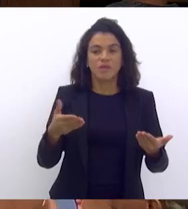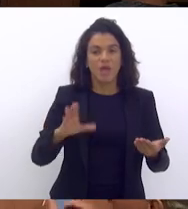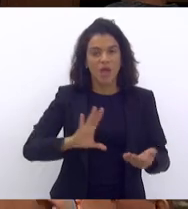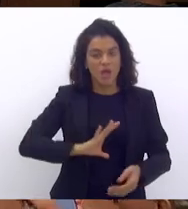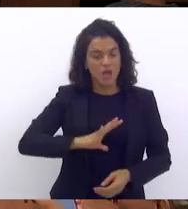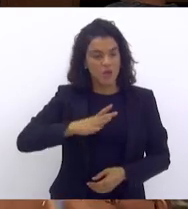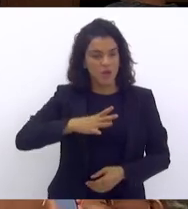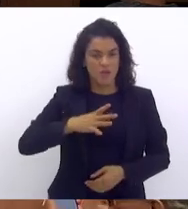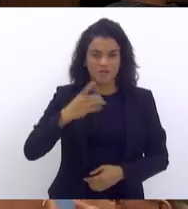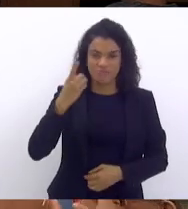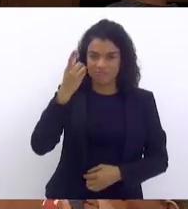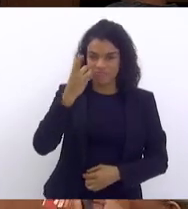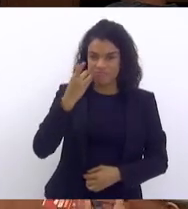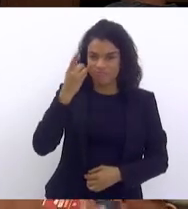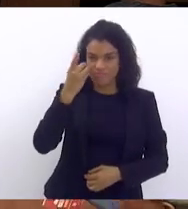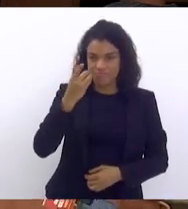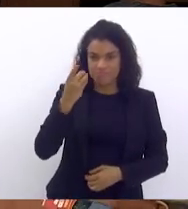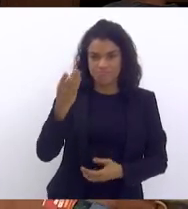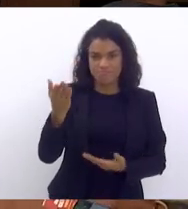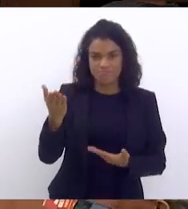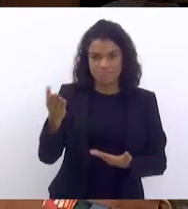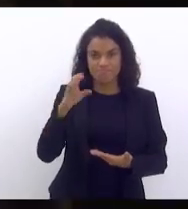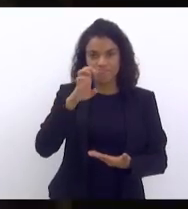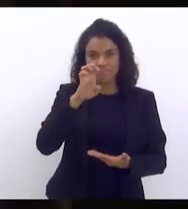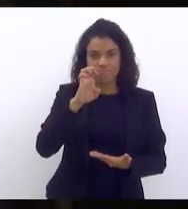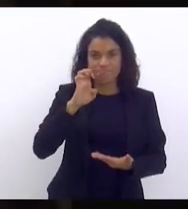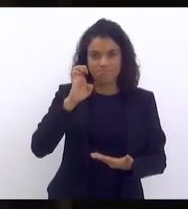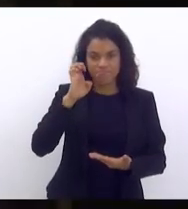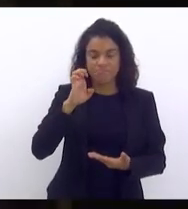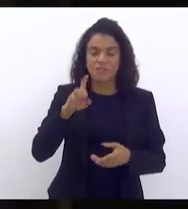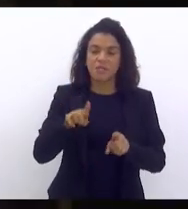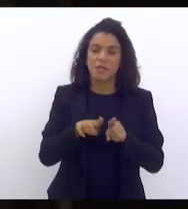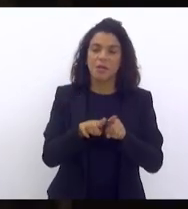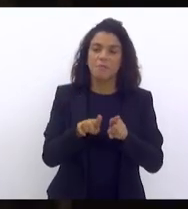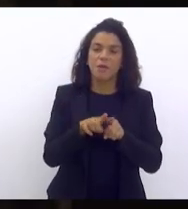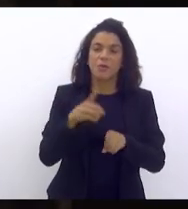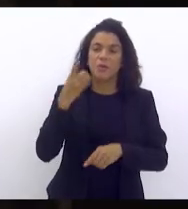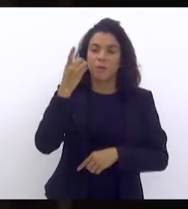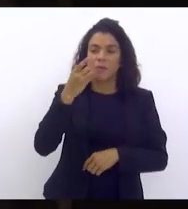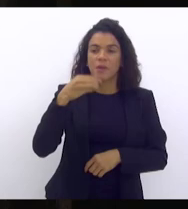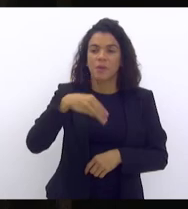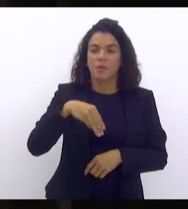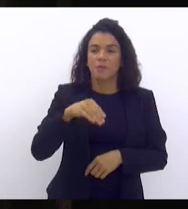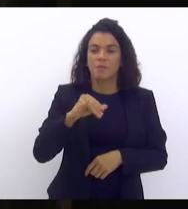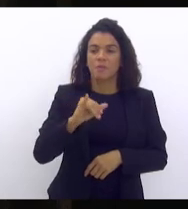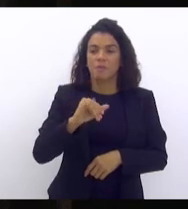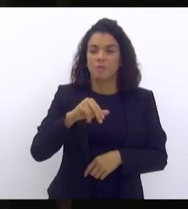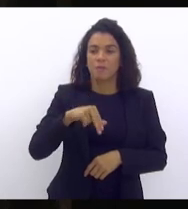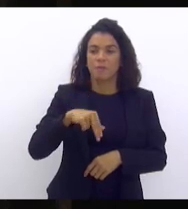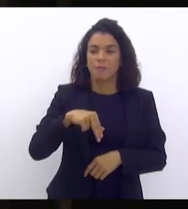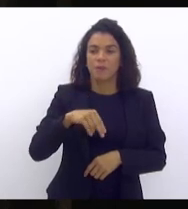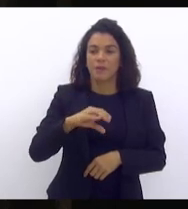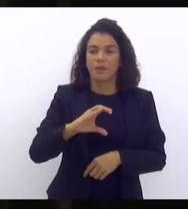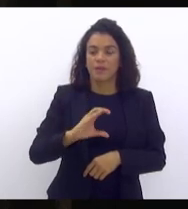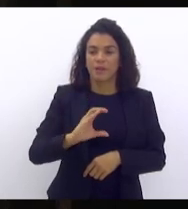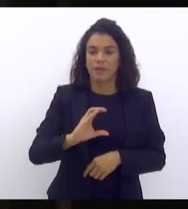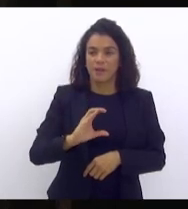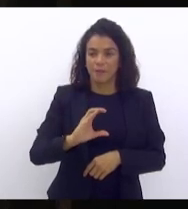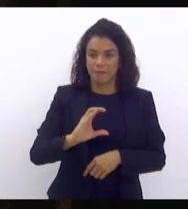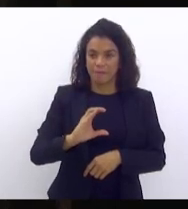da deputada e do deputado Carlos Mique, que são...